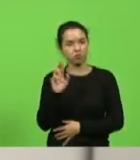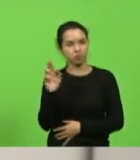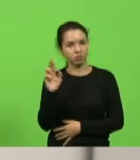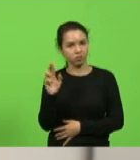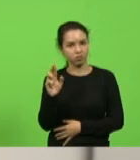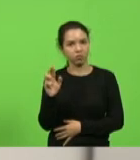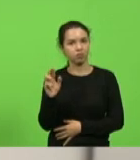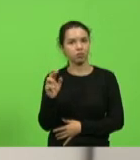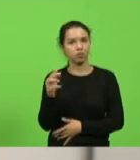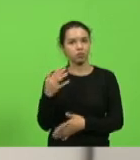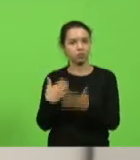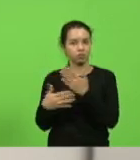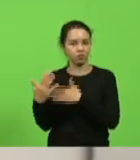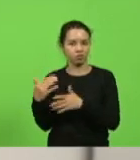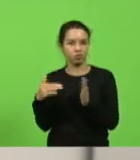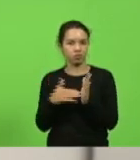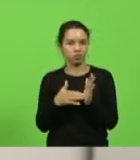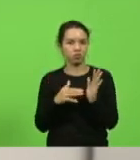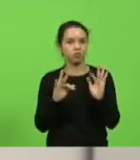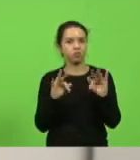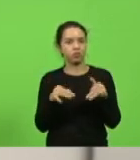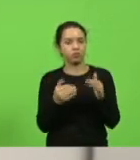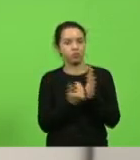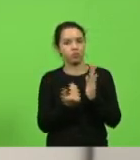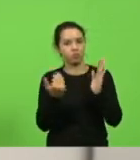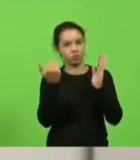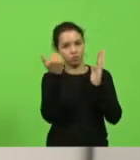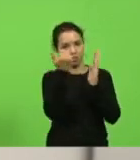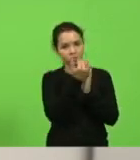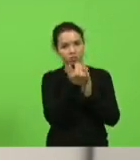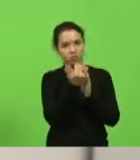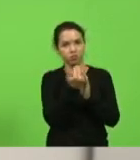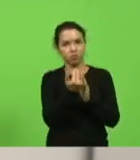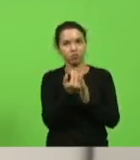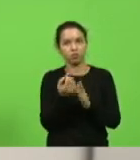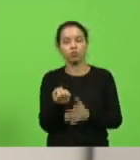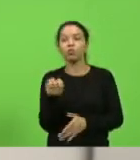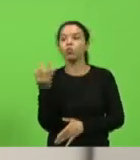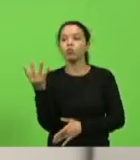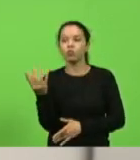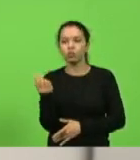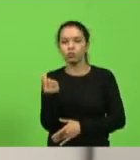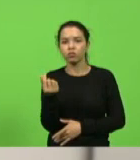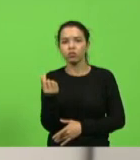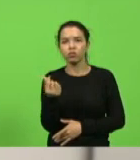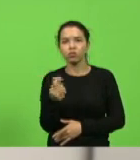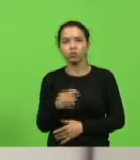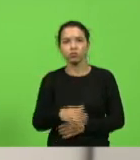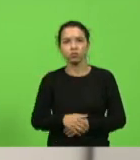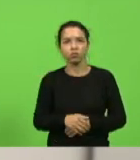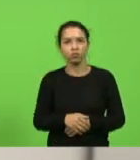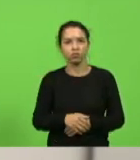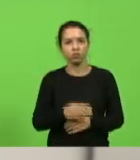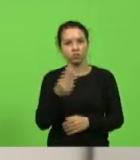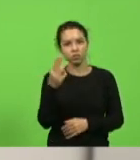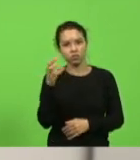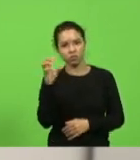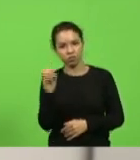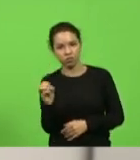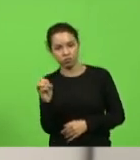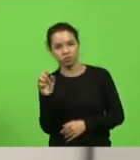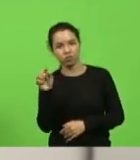nós tivemos aí, dos preços mais altos, chegou a quanto, Elton? Vamos falar então entre R$ 30.000